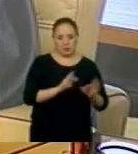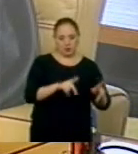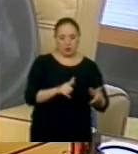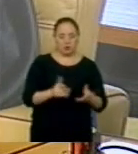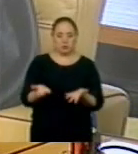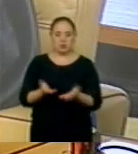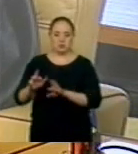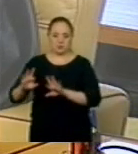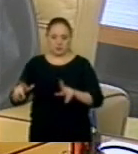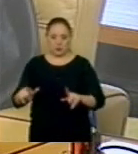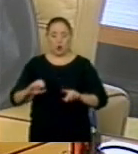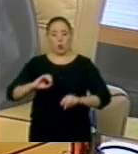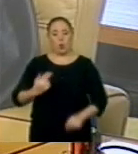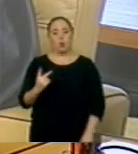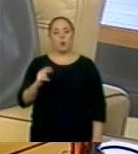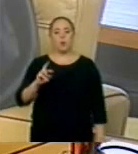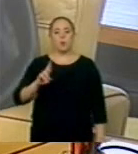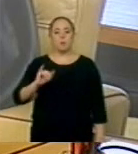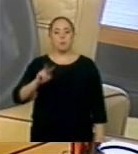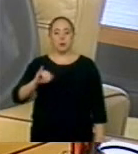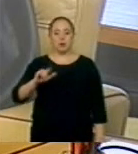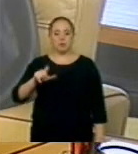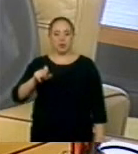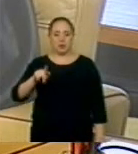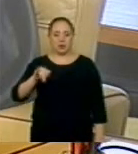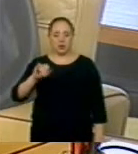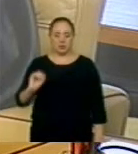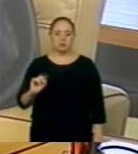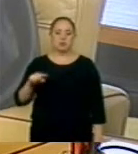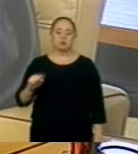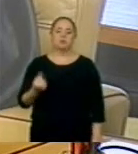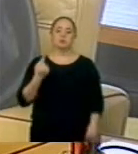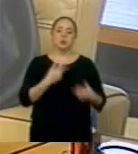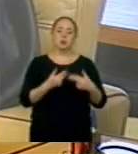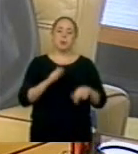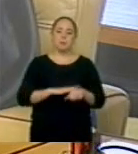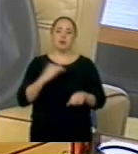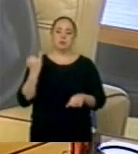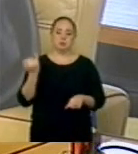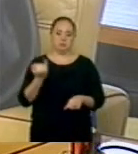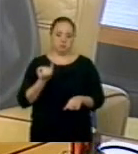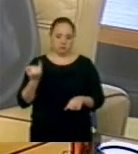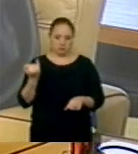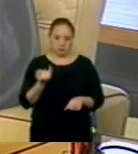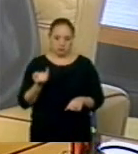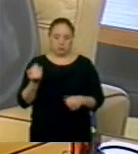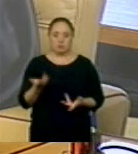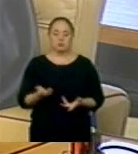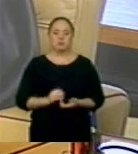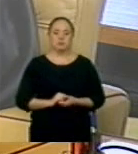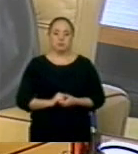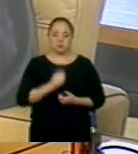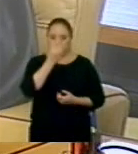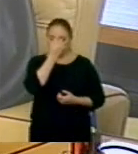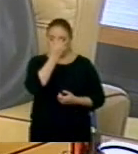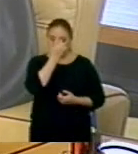de privilégios odiosos uma de suas mais importantes emanações. Não à toa,